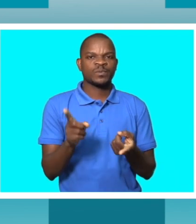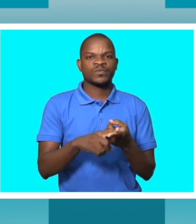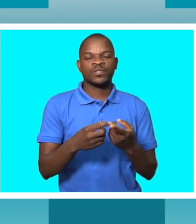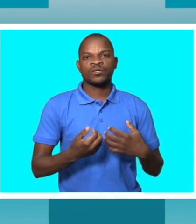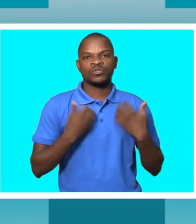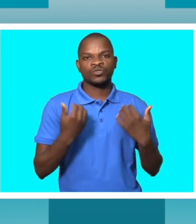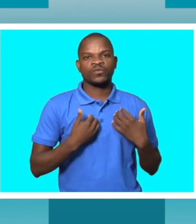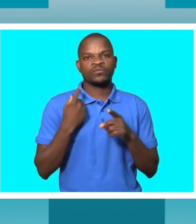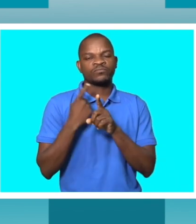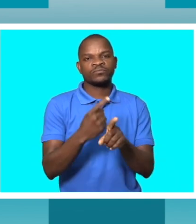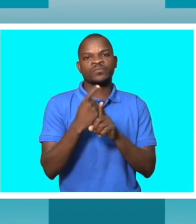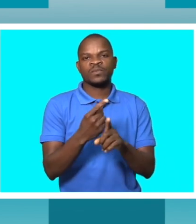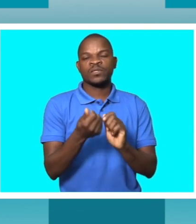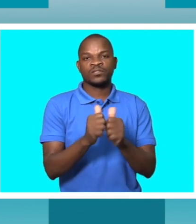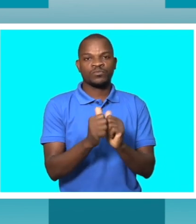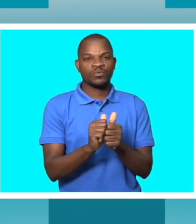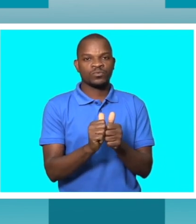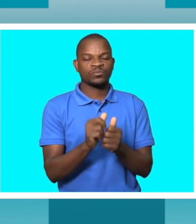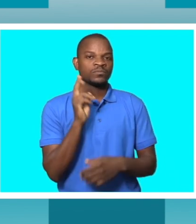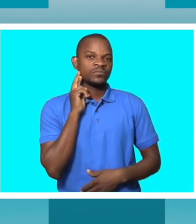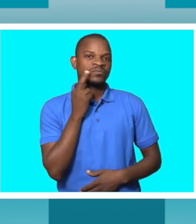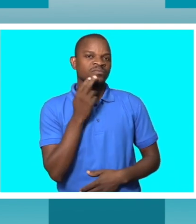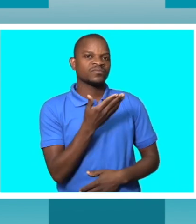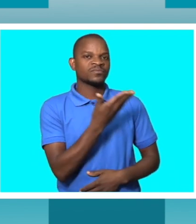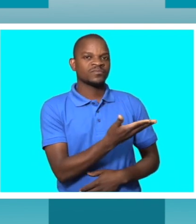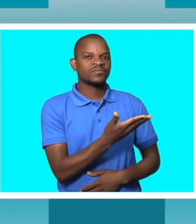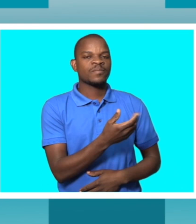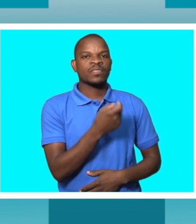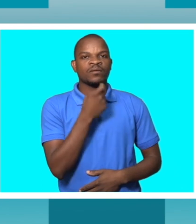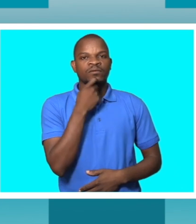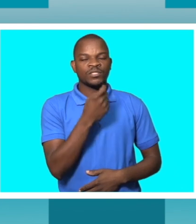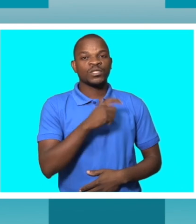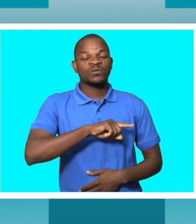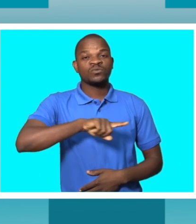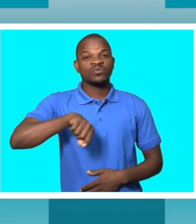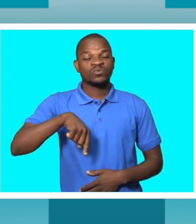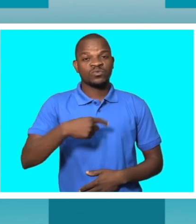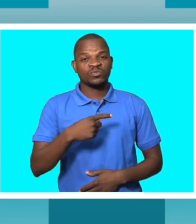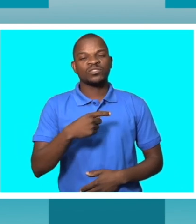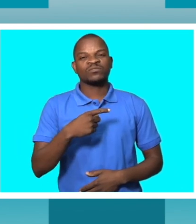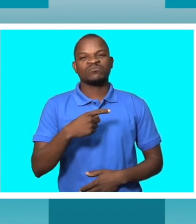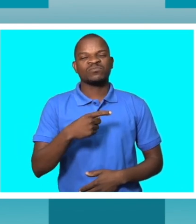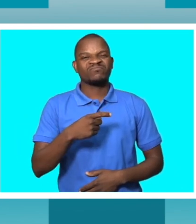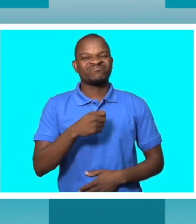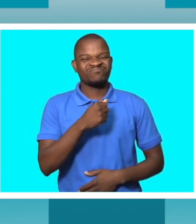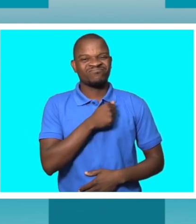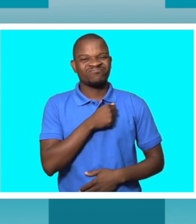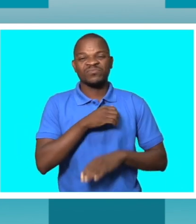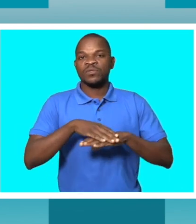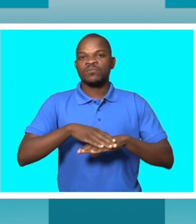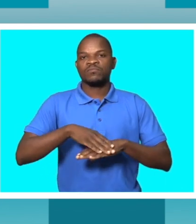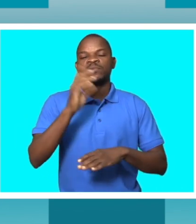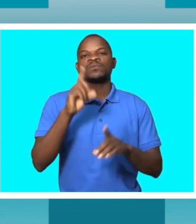mais jovens a praticarem o desporto. Uma das áreas que abraçamos de forma forte é a área do